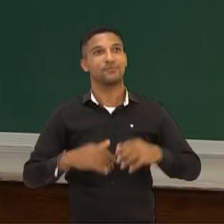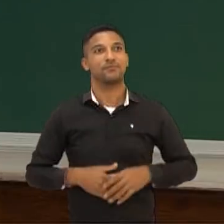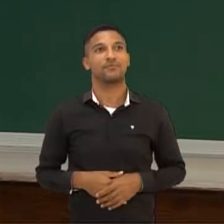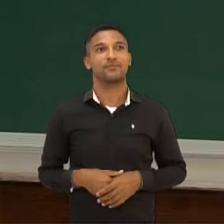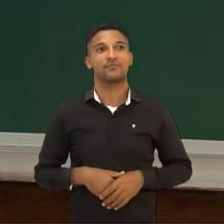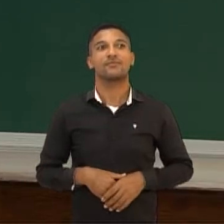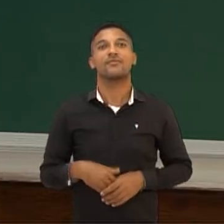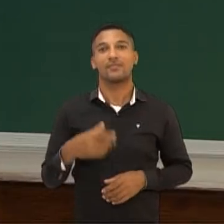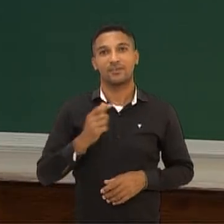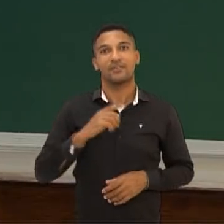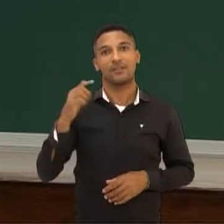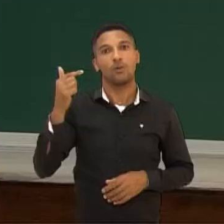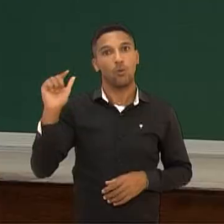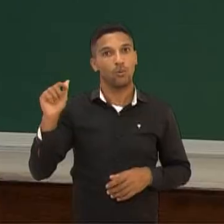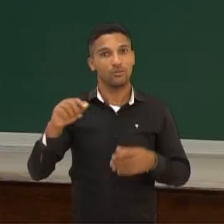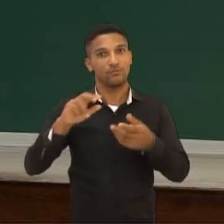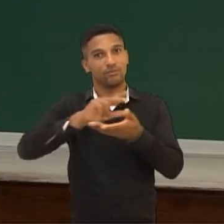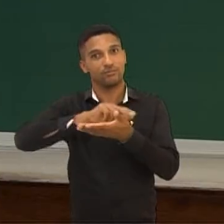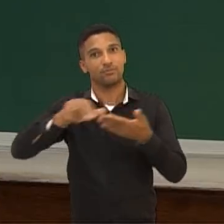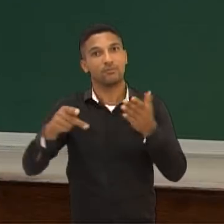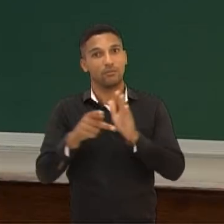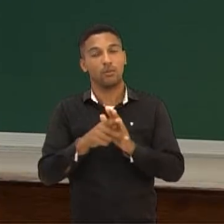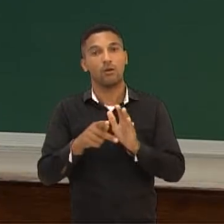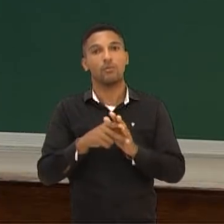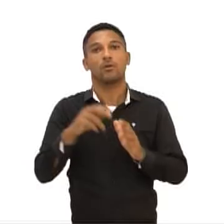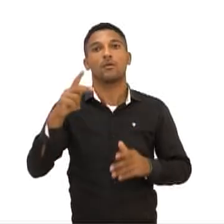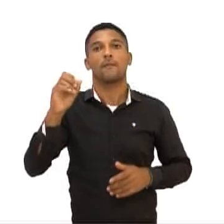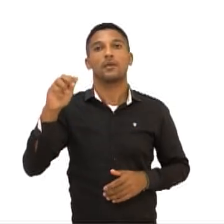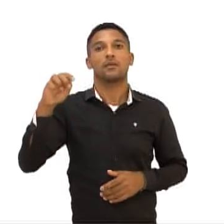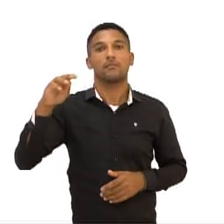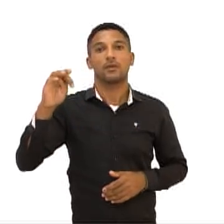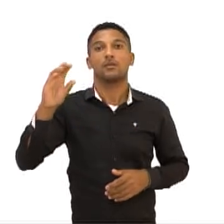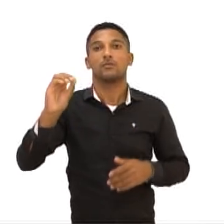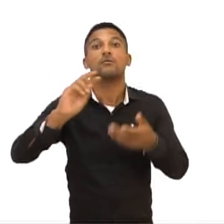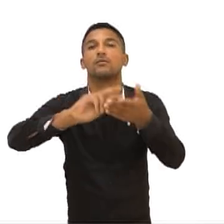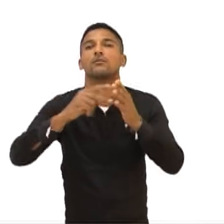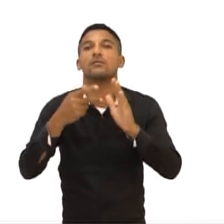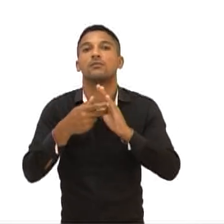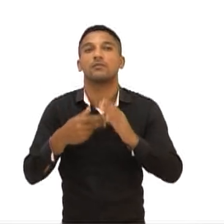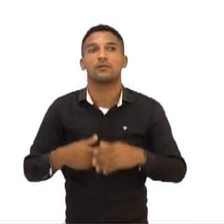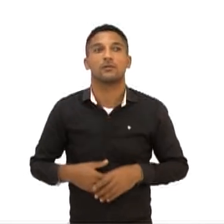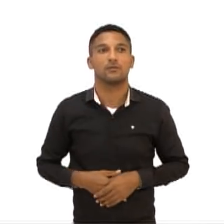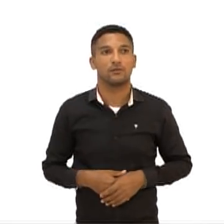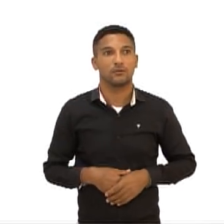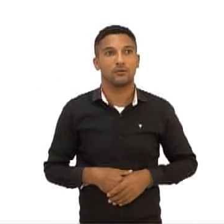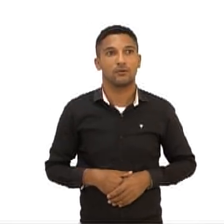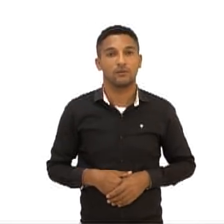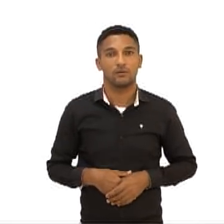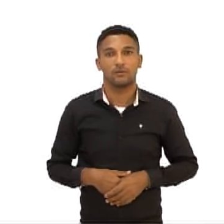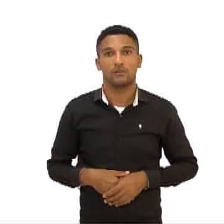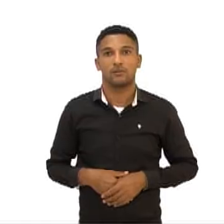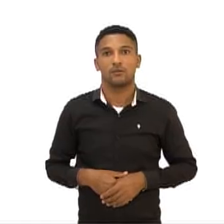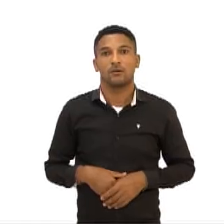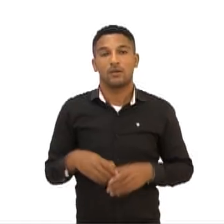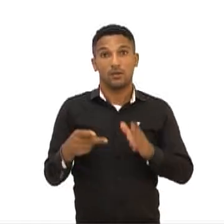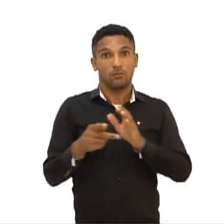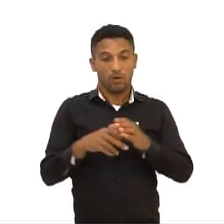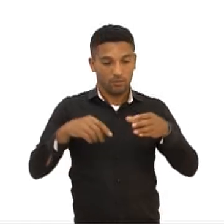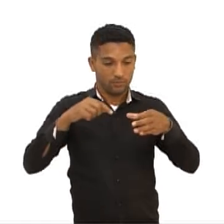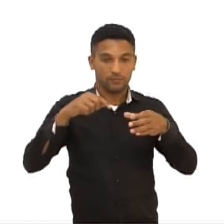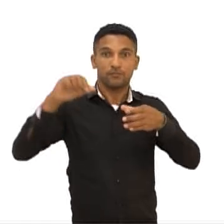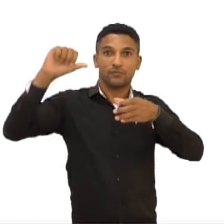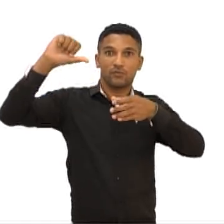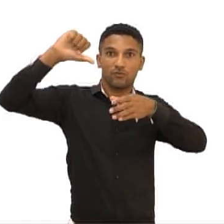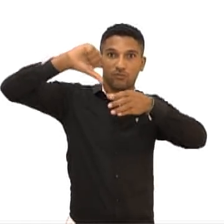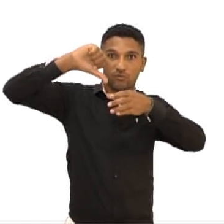pigmento, tem outros elementos, mas a prof já chega lá. E o que são esses pigmentos? Letra A, são substâncias corantes que